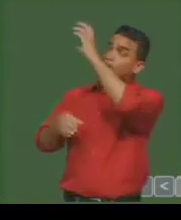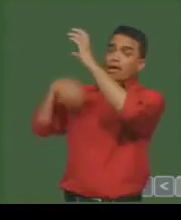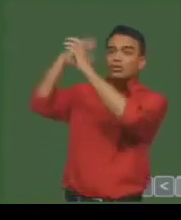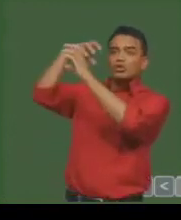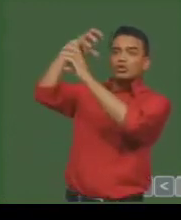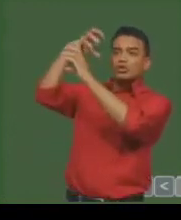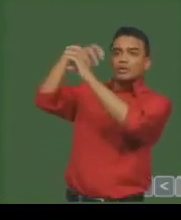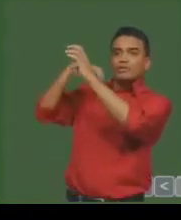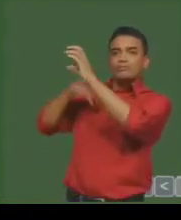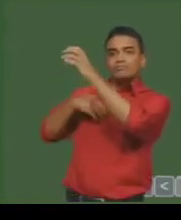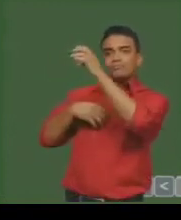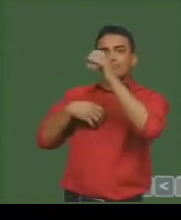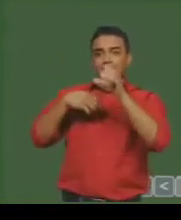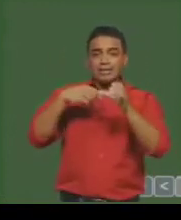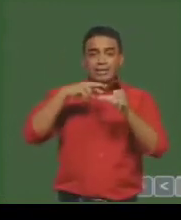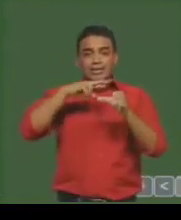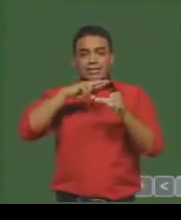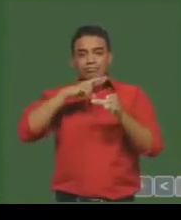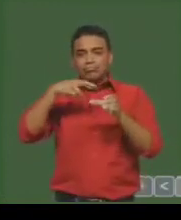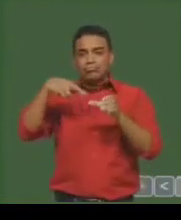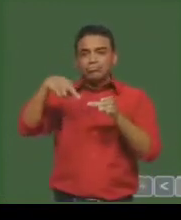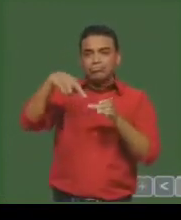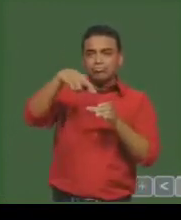fios enroladinhos passando por trás.